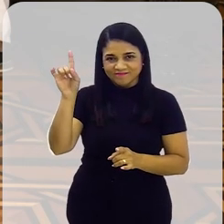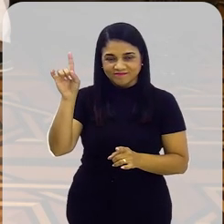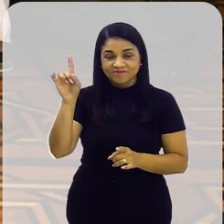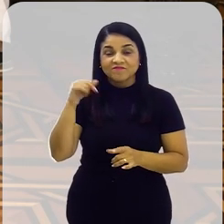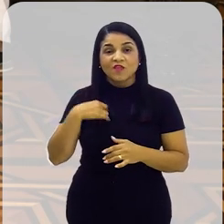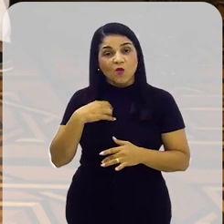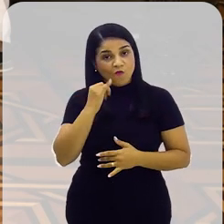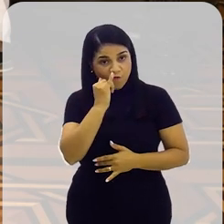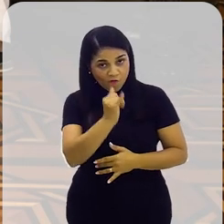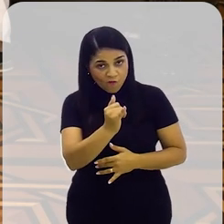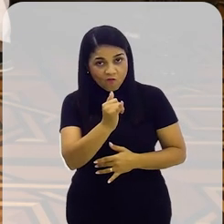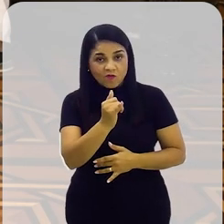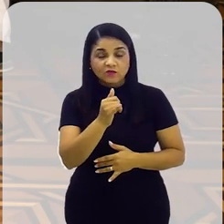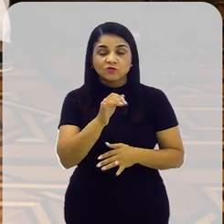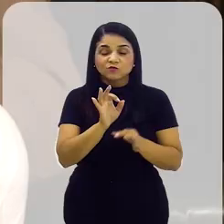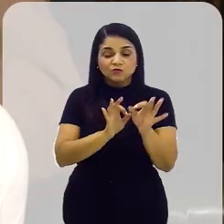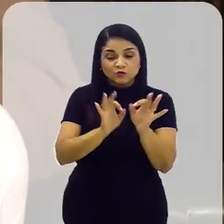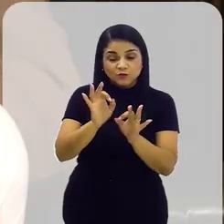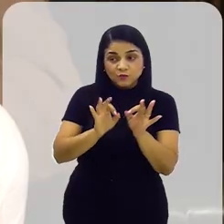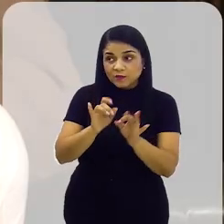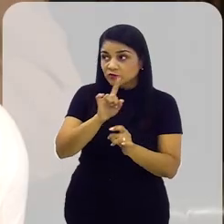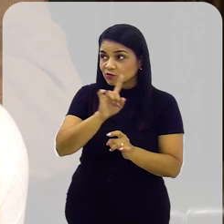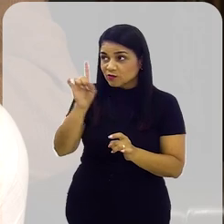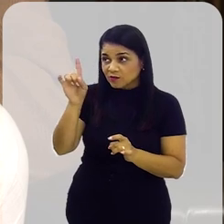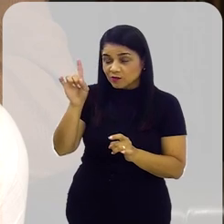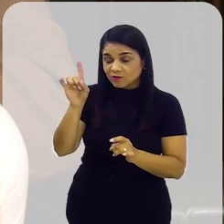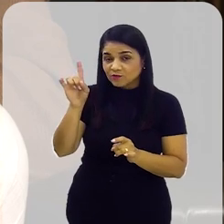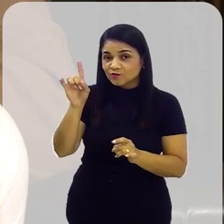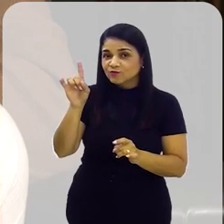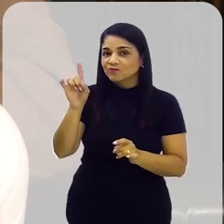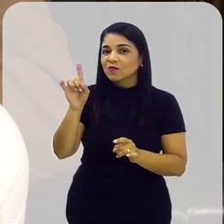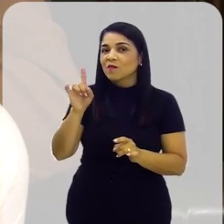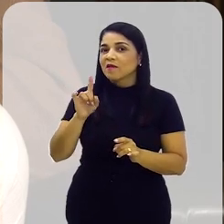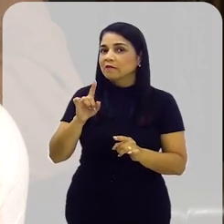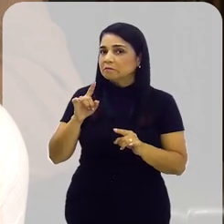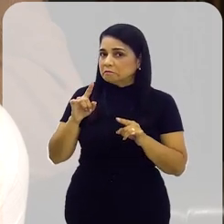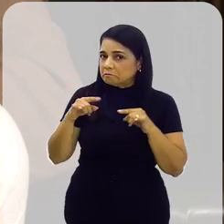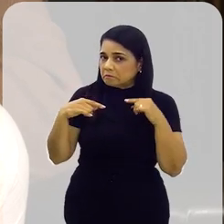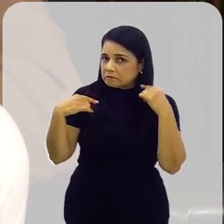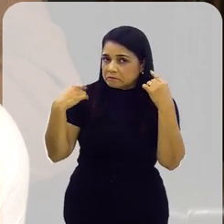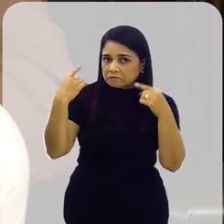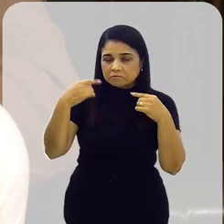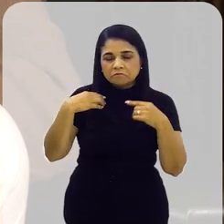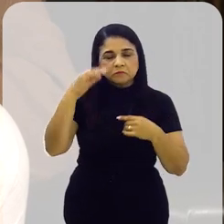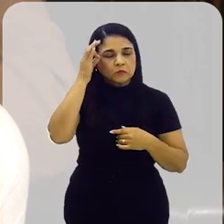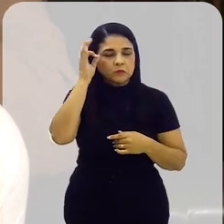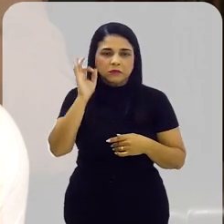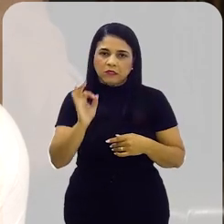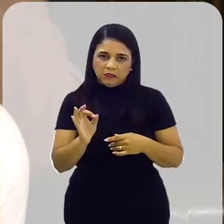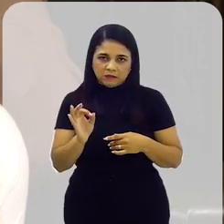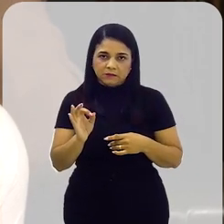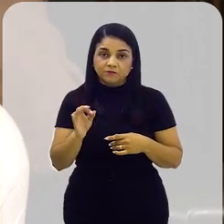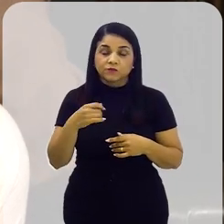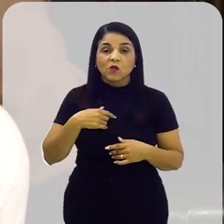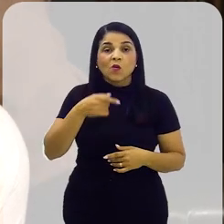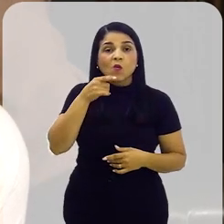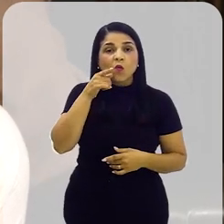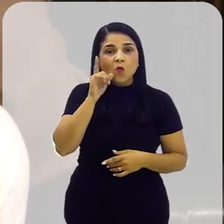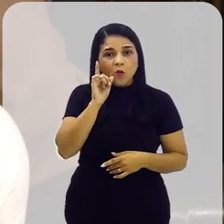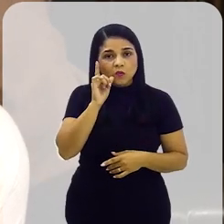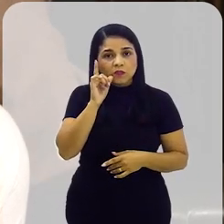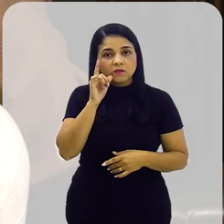Eu costumo dizer que os planos de Deus é uma parada muito doida que a gente não consegue entender. Você sabe que ontem